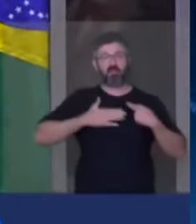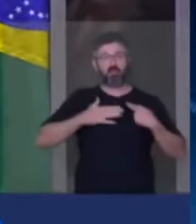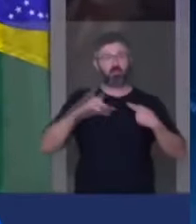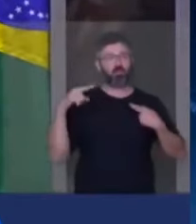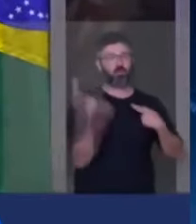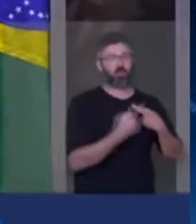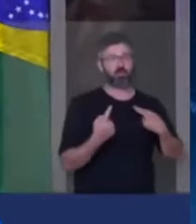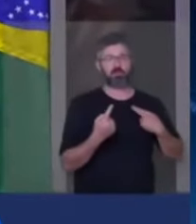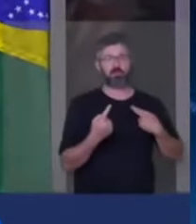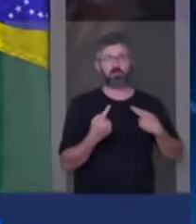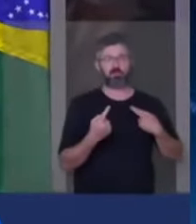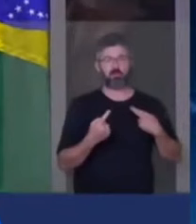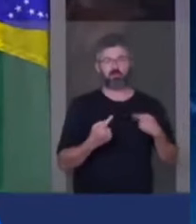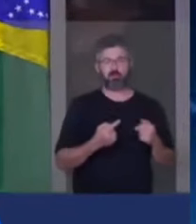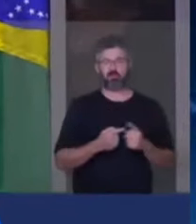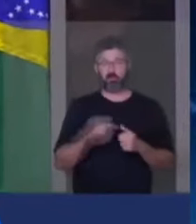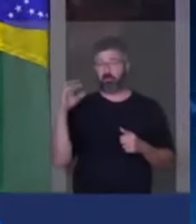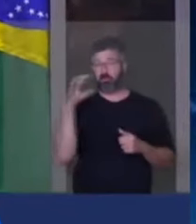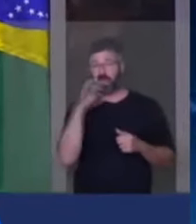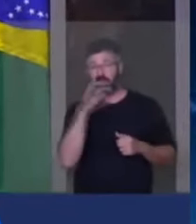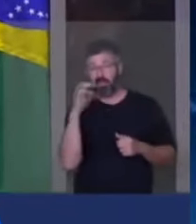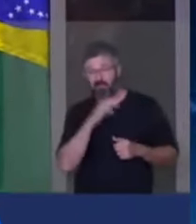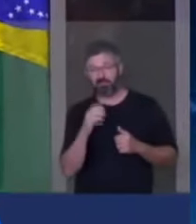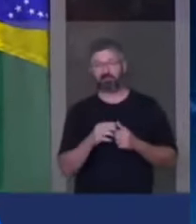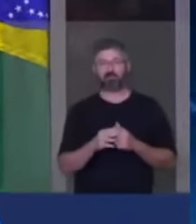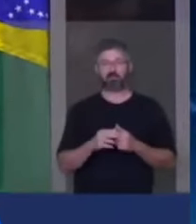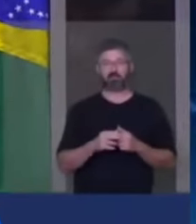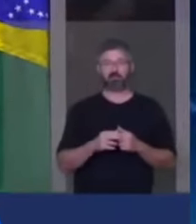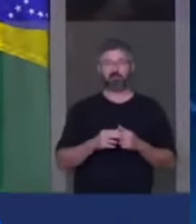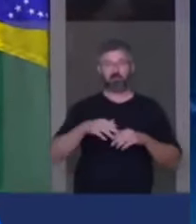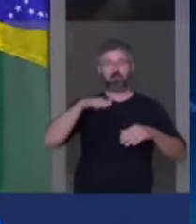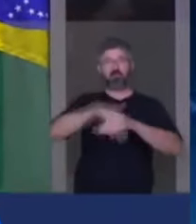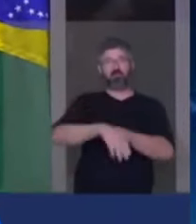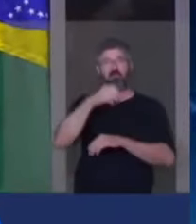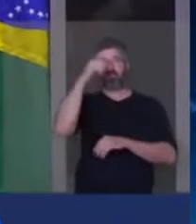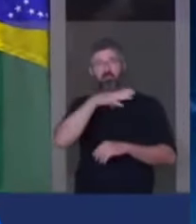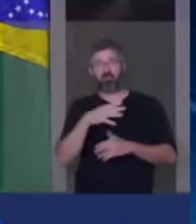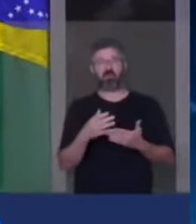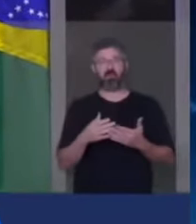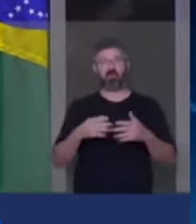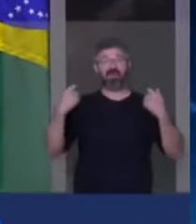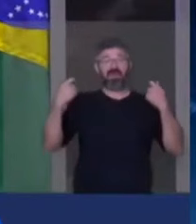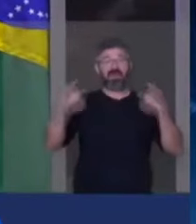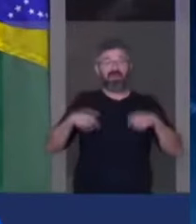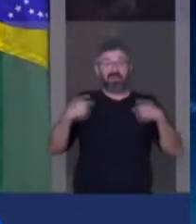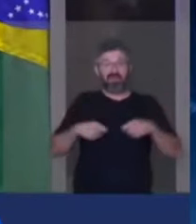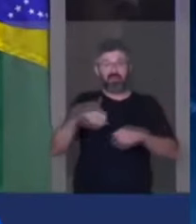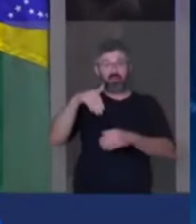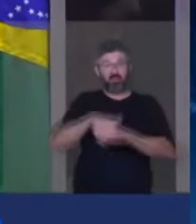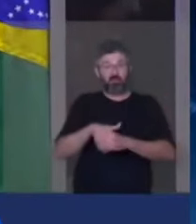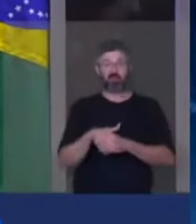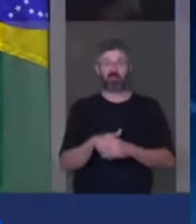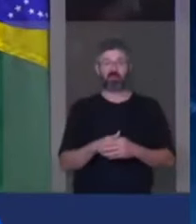Lembrando que a CPI da Braskem, ela é do Senado. Ou seja, o Arthur Lira não nomeia ninguém